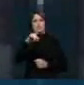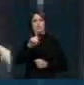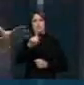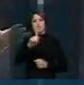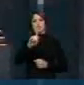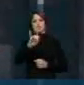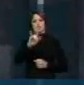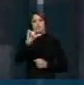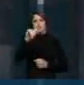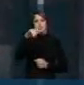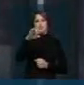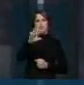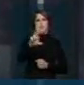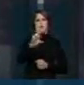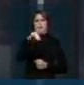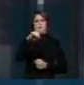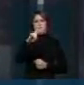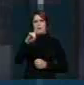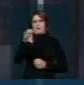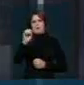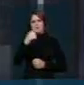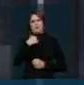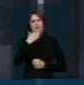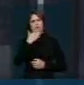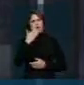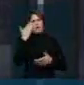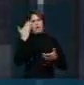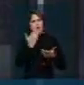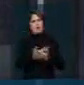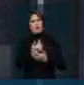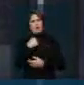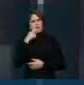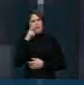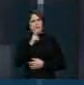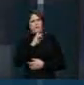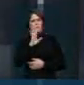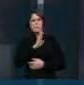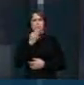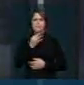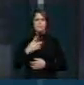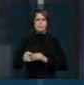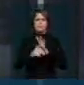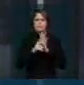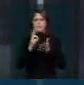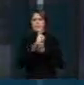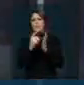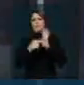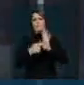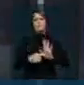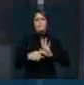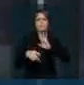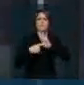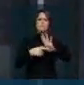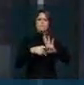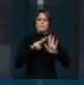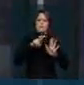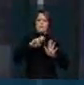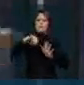Eu, sinceramente, fiquei estarrecida com o que vi desde a matéria publicada na revista